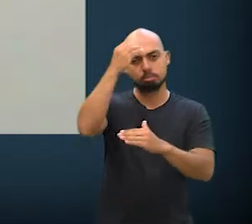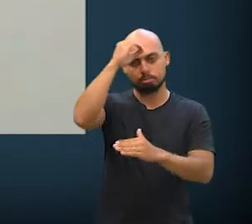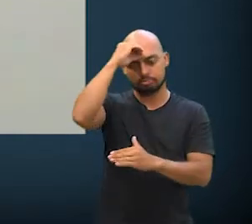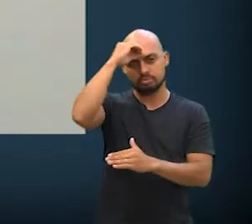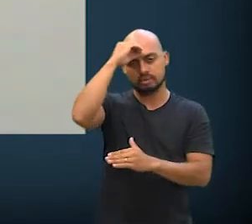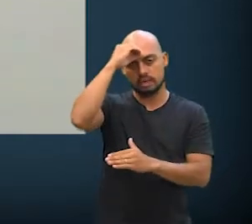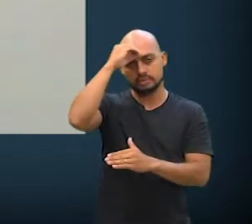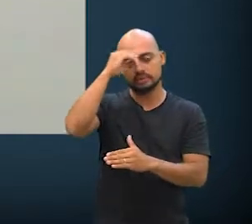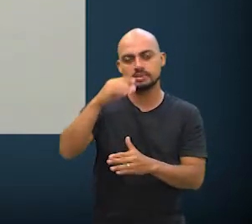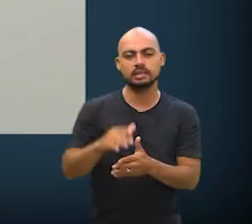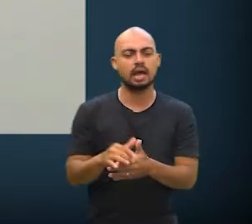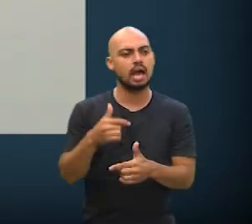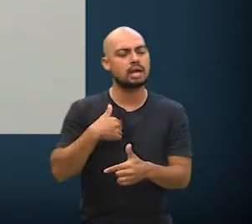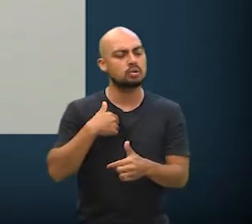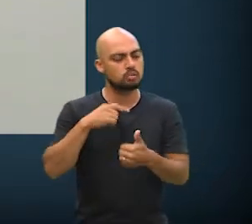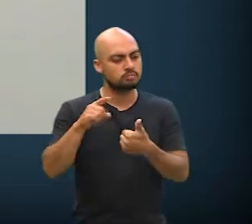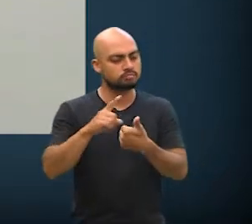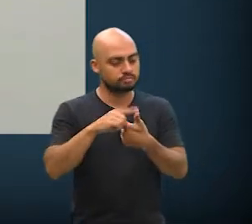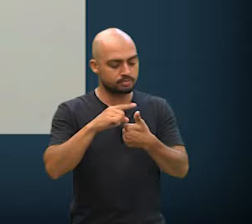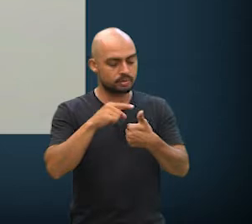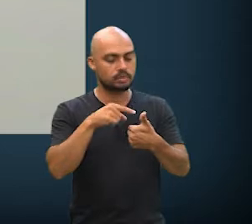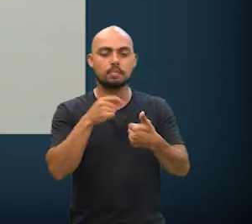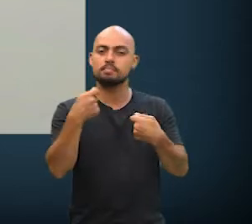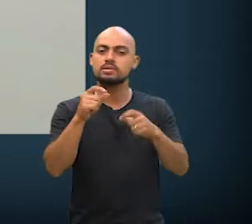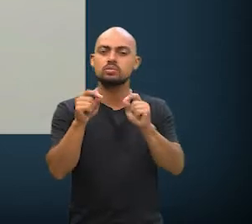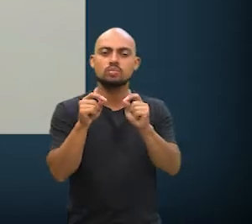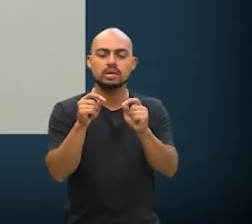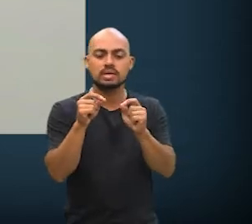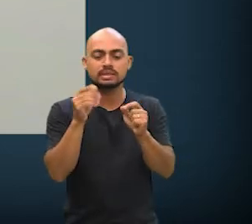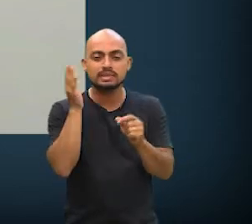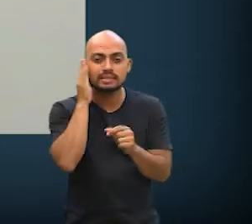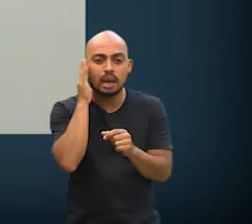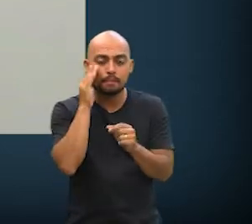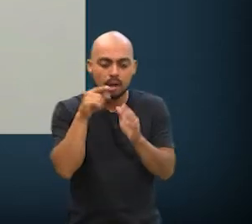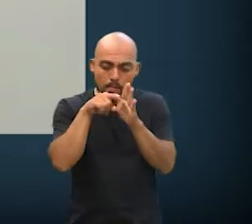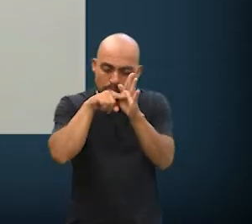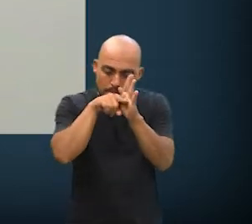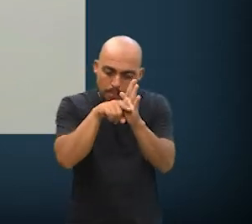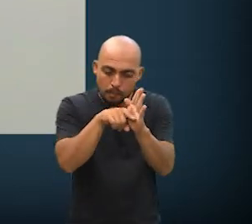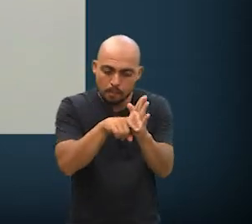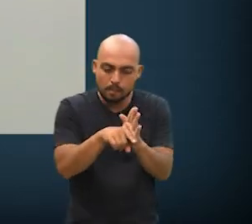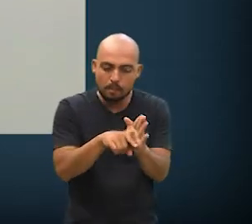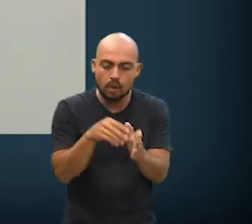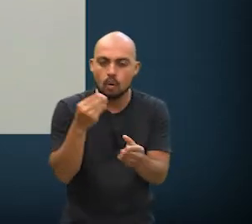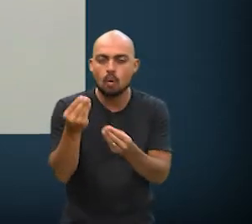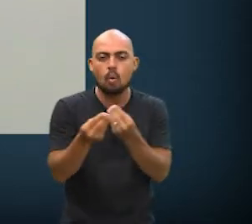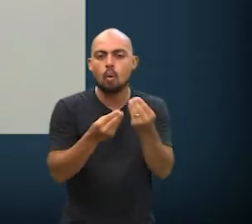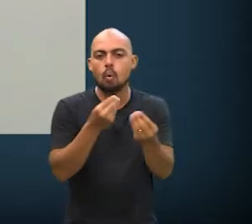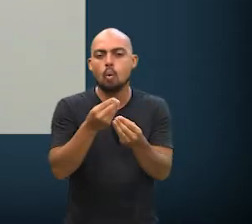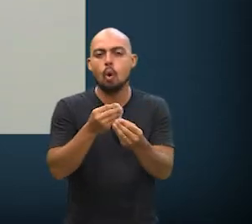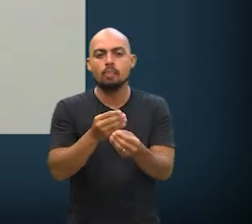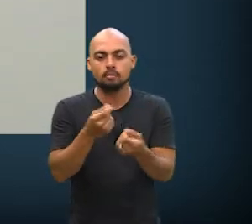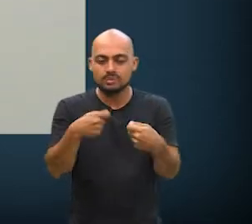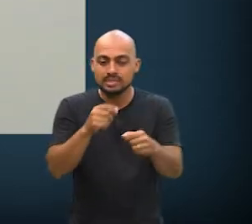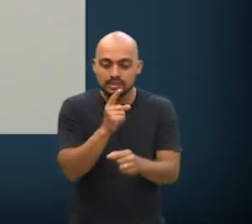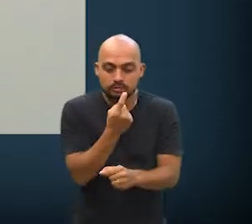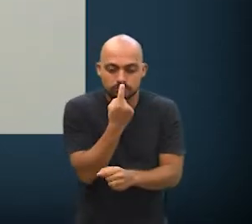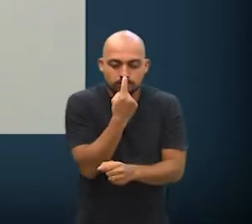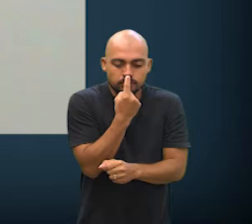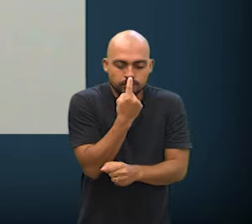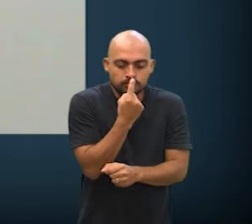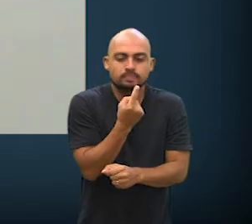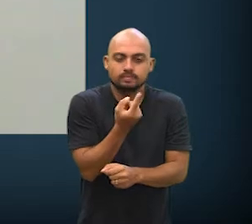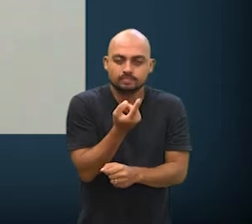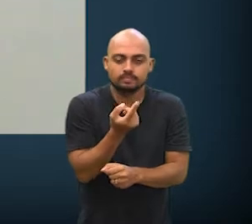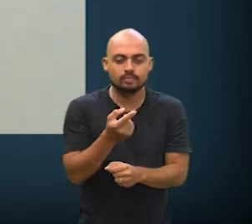gente viu, a gente falou, a gente precisa entrar dentro mais desse ecossistema, estar mais próximo desse ecossistema, conhecer mais, saber como